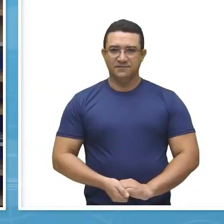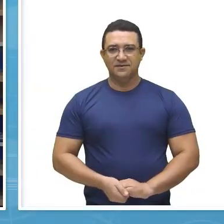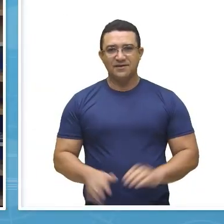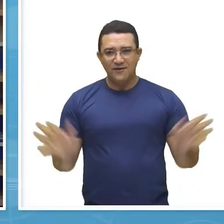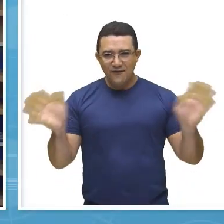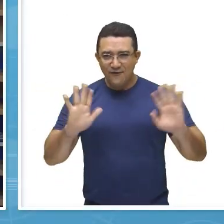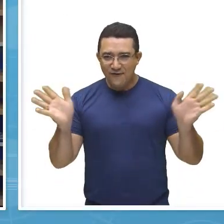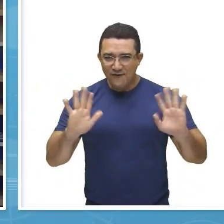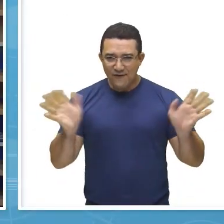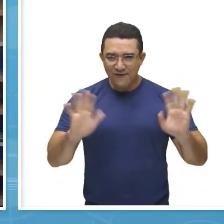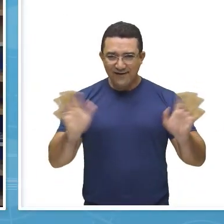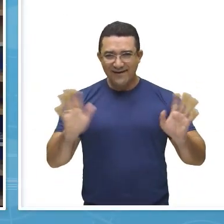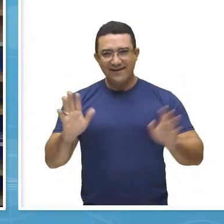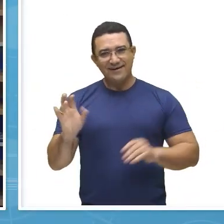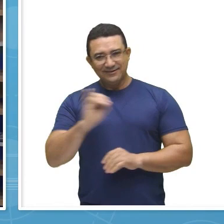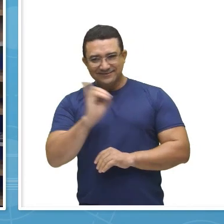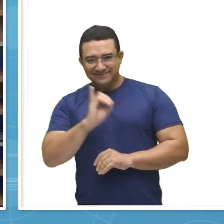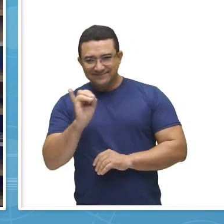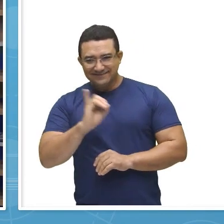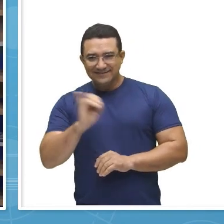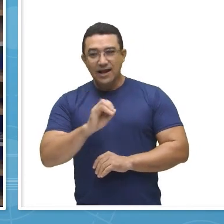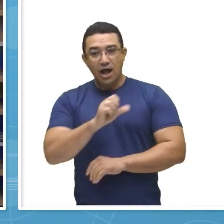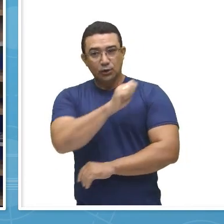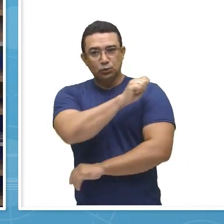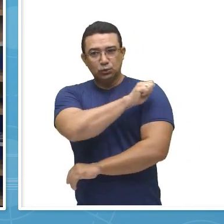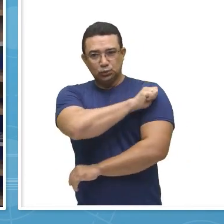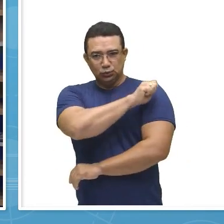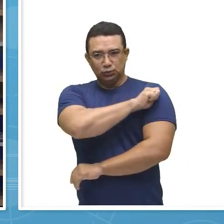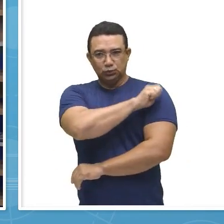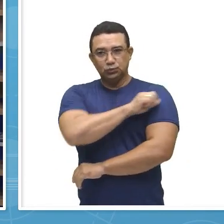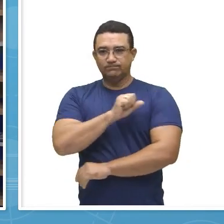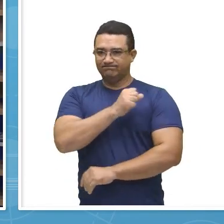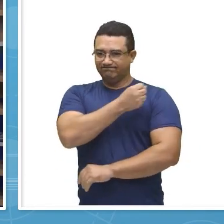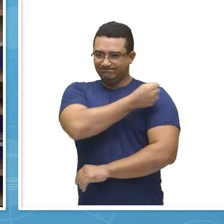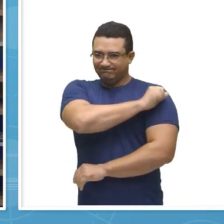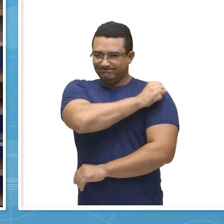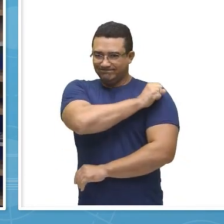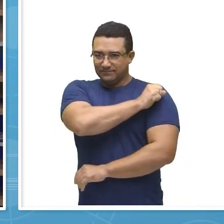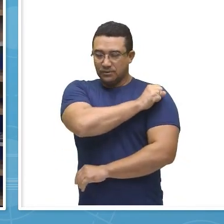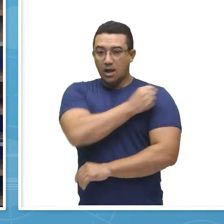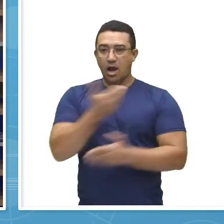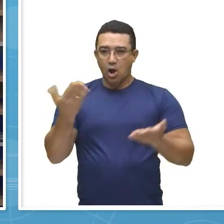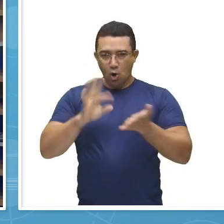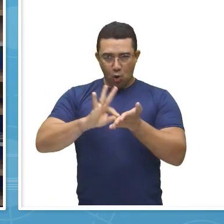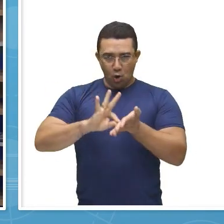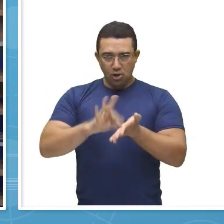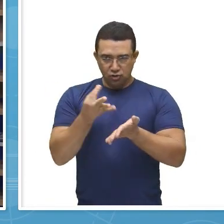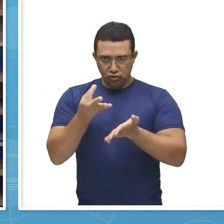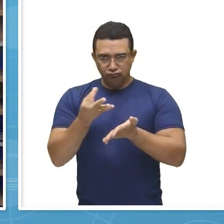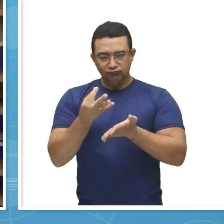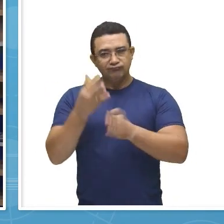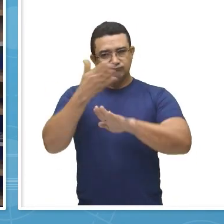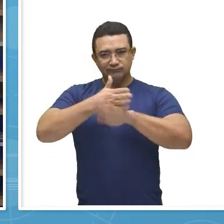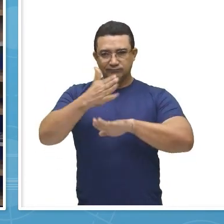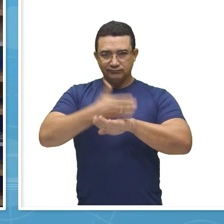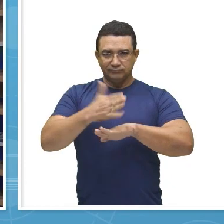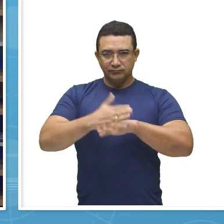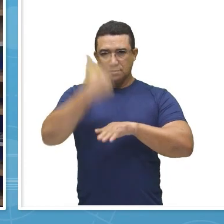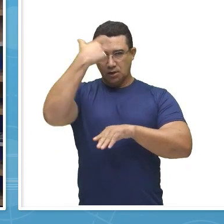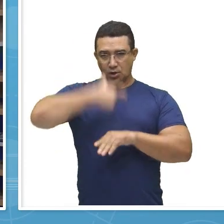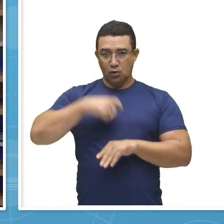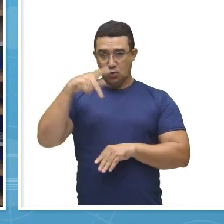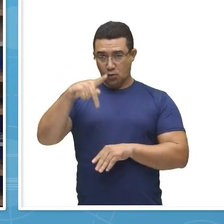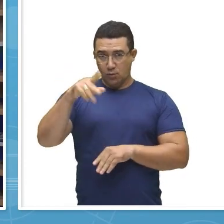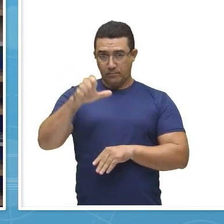Olá, queridos alunos do 8º ano, nós vamos agora fazer a nossa correção do Exercitando. Eu sou a professora Pet Ribeiro, vocês podem